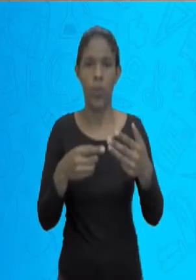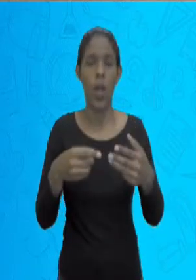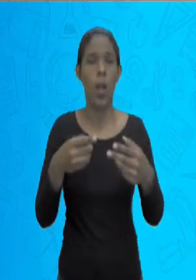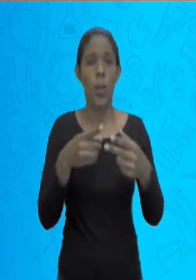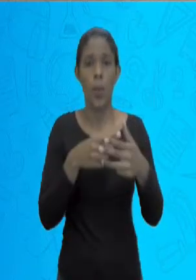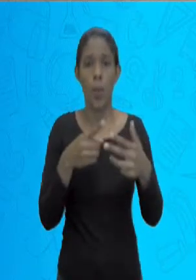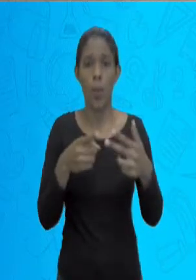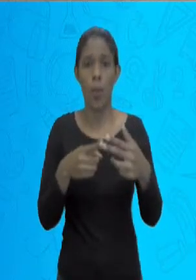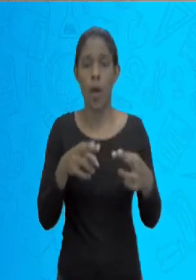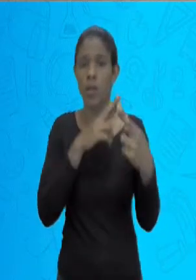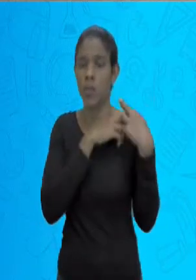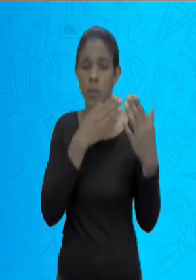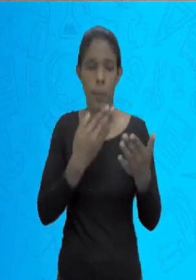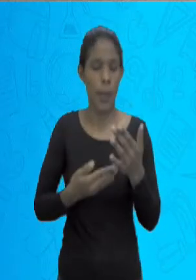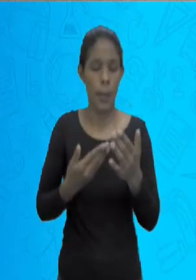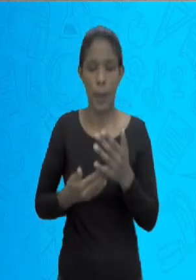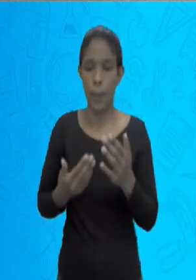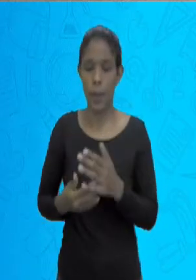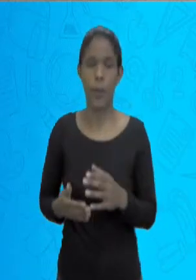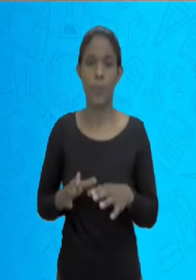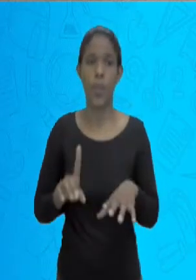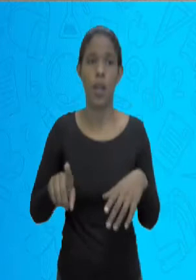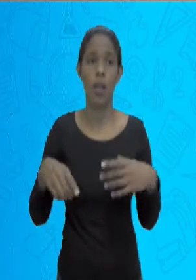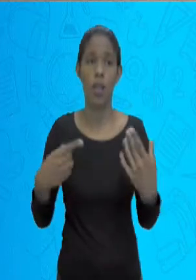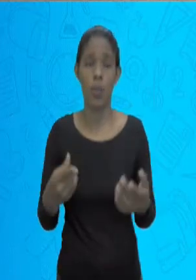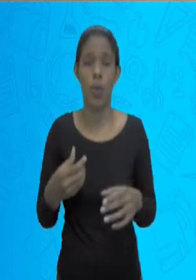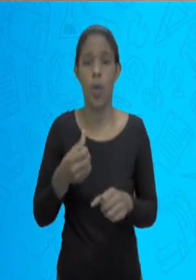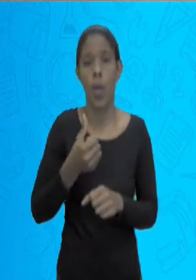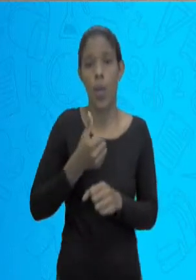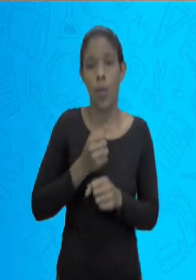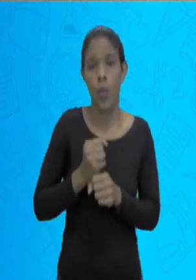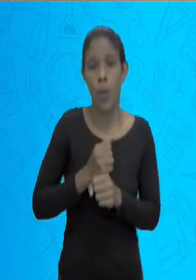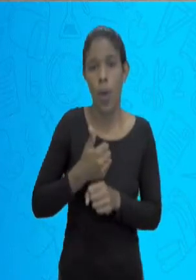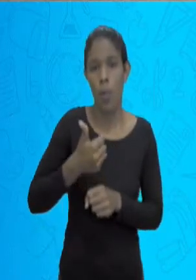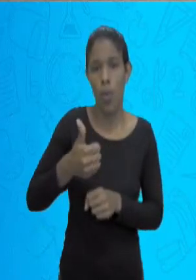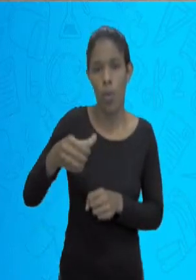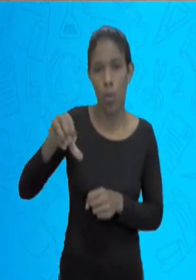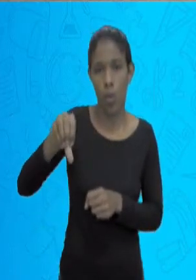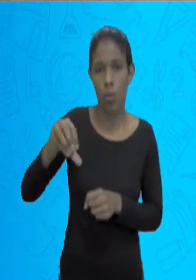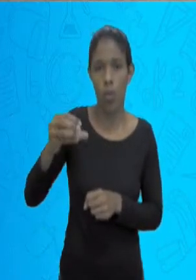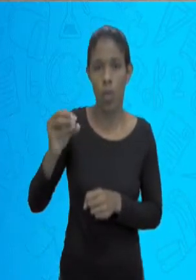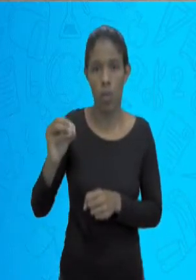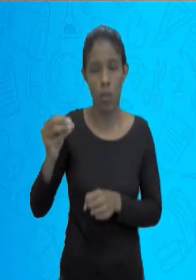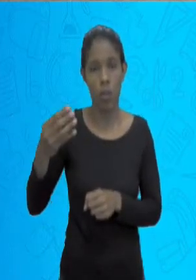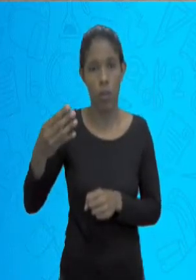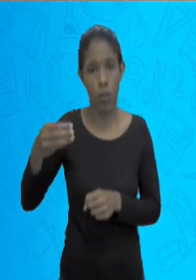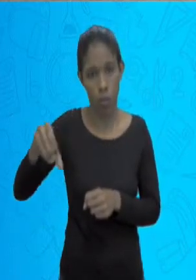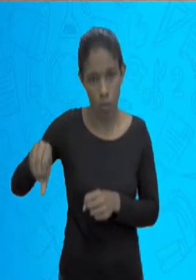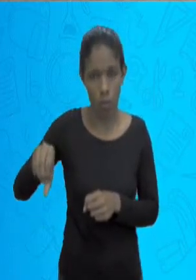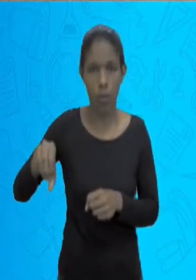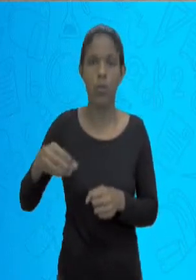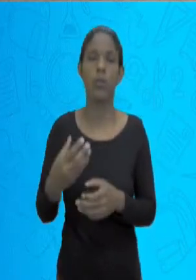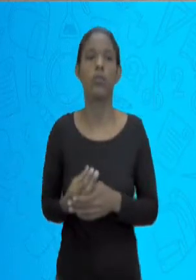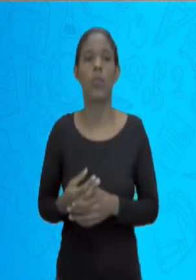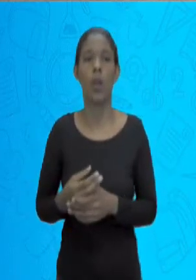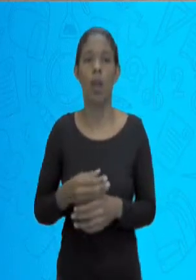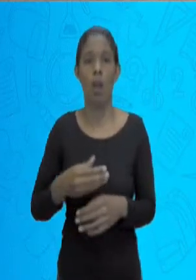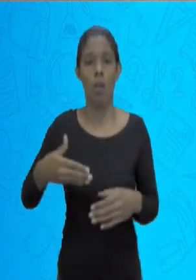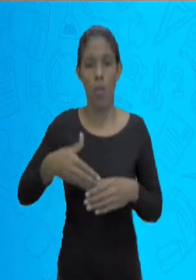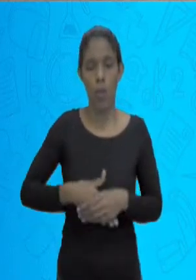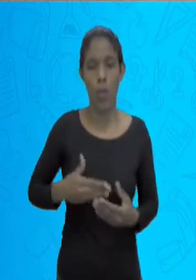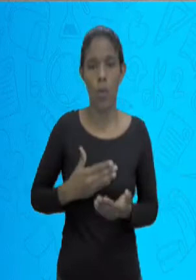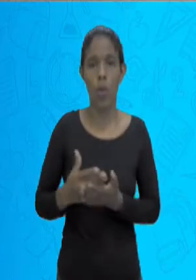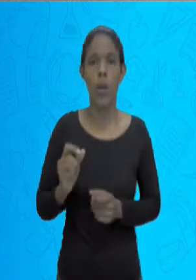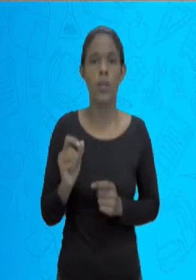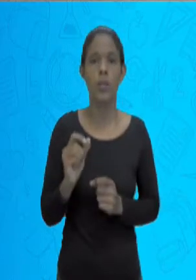após 1809, Napoleão passa a determinar os impostos a serem